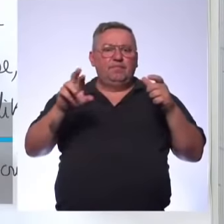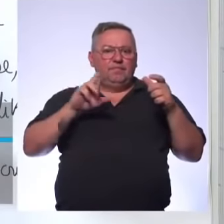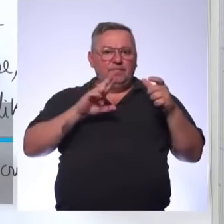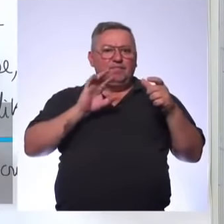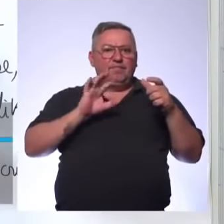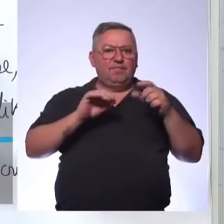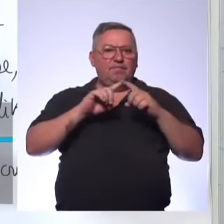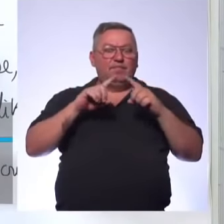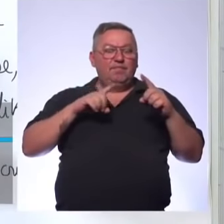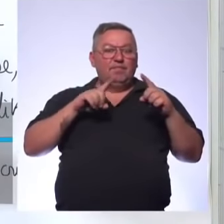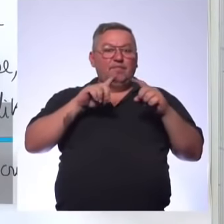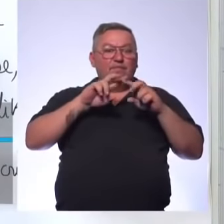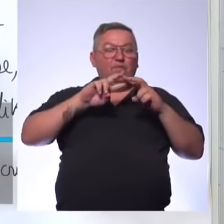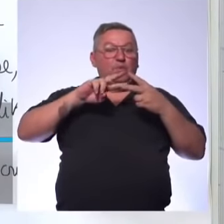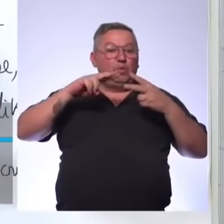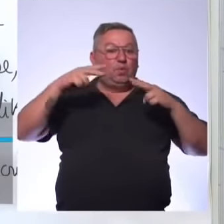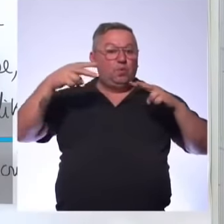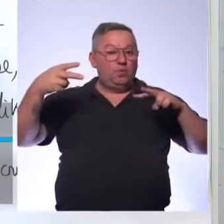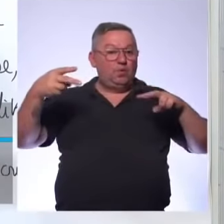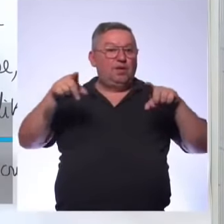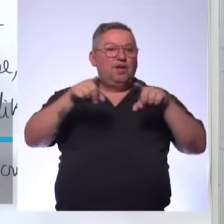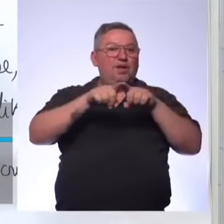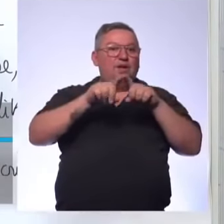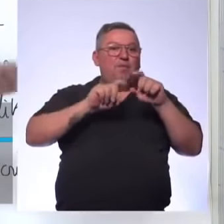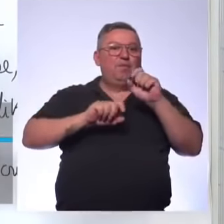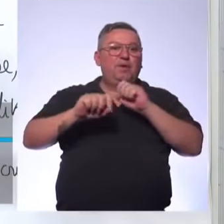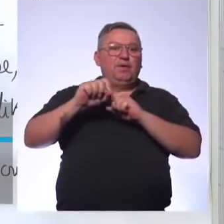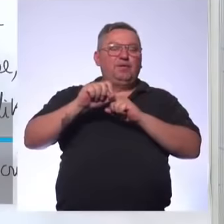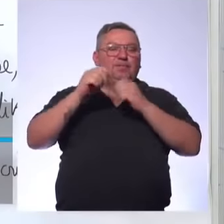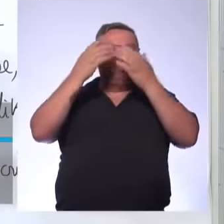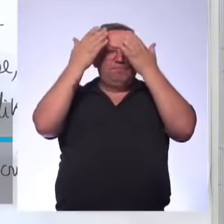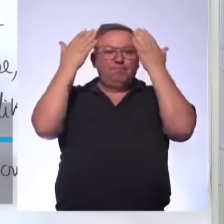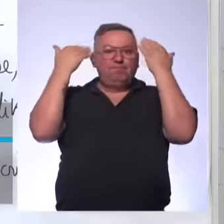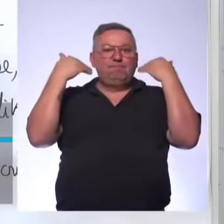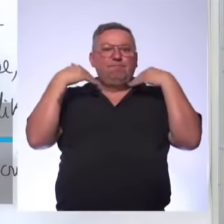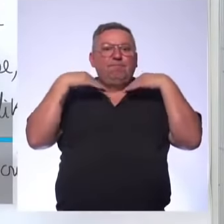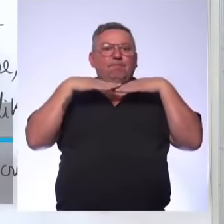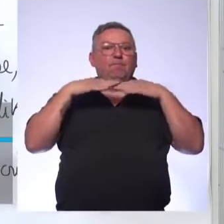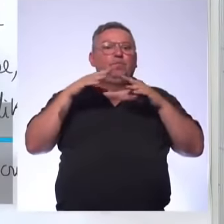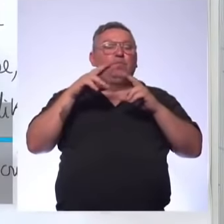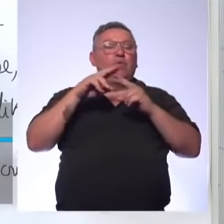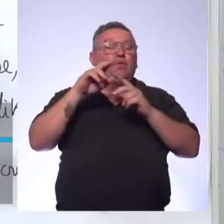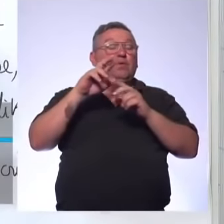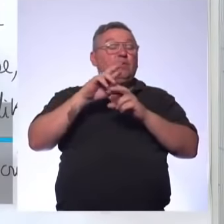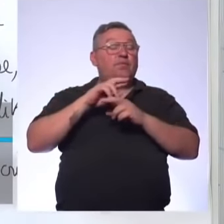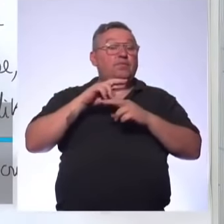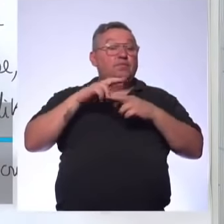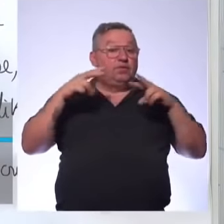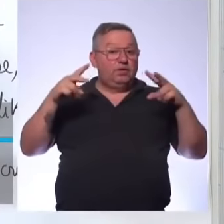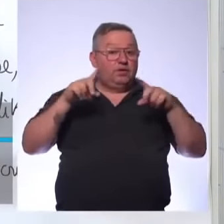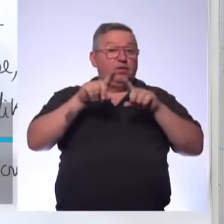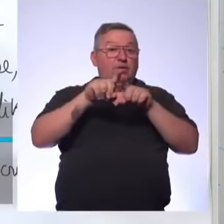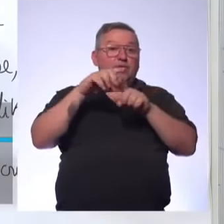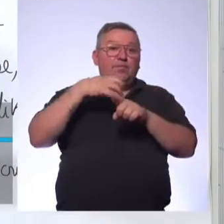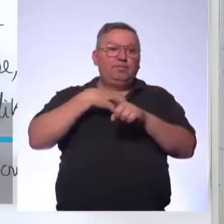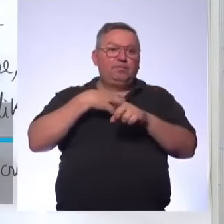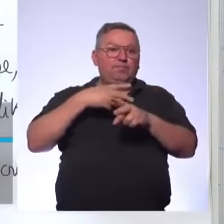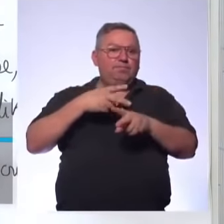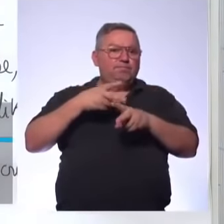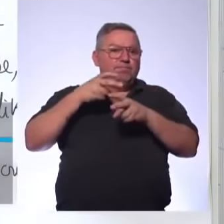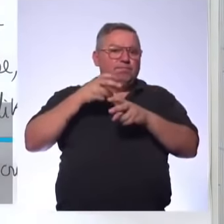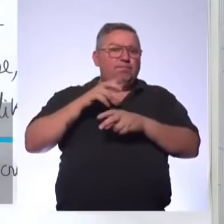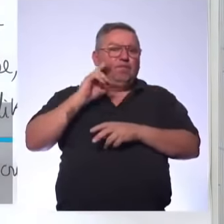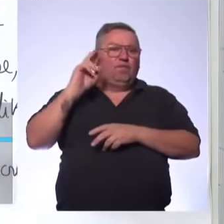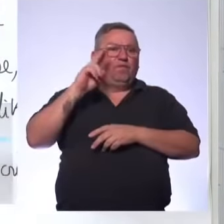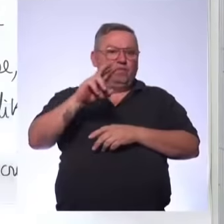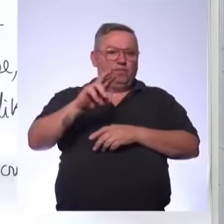respondeu é sobre traço genético e sobre a comportamento adquirido Tá certo tamos ver